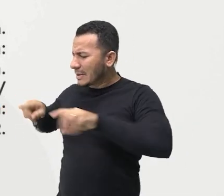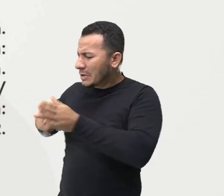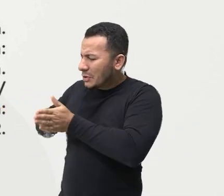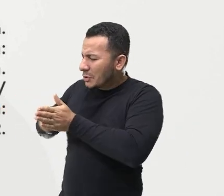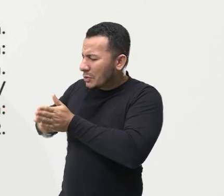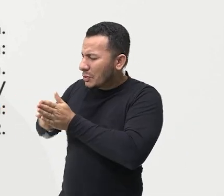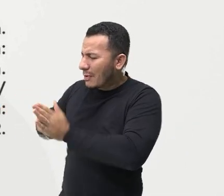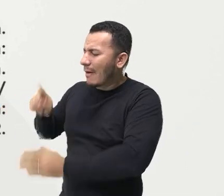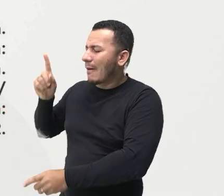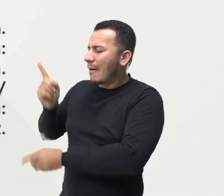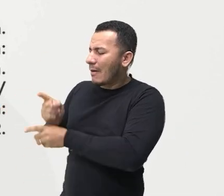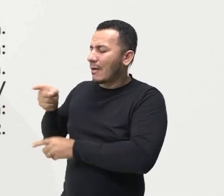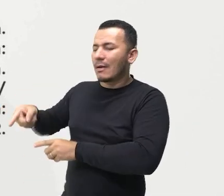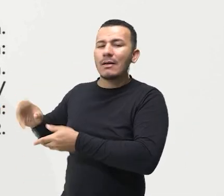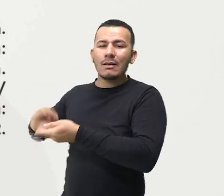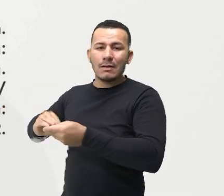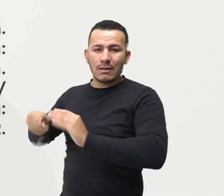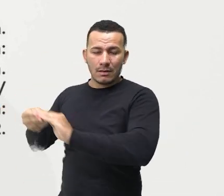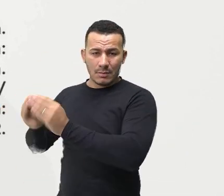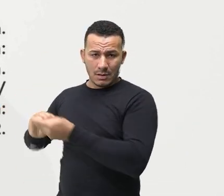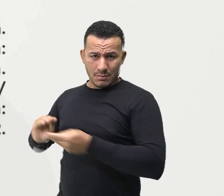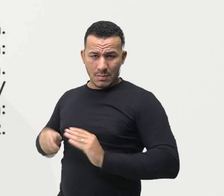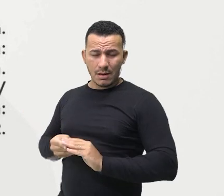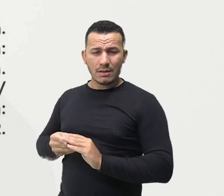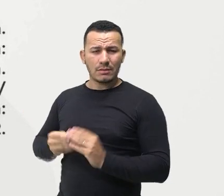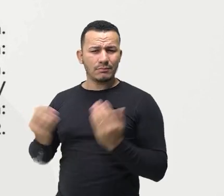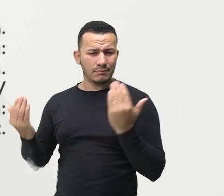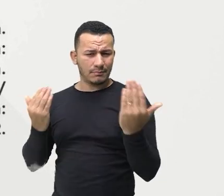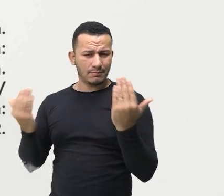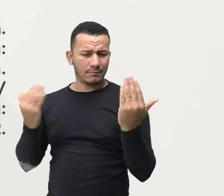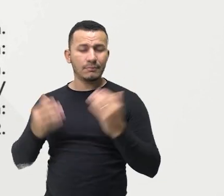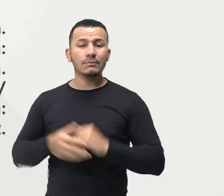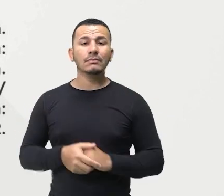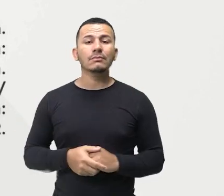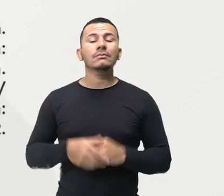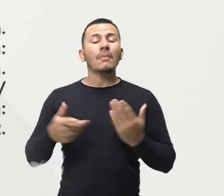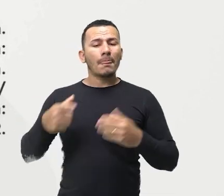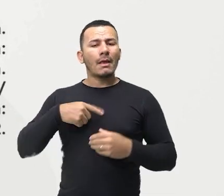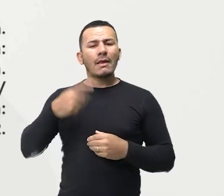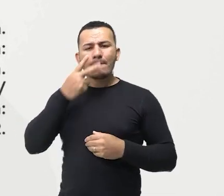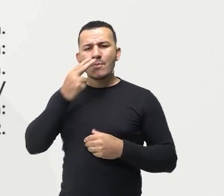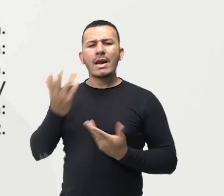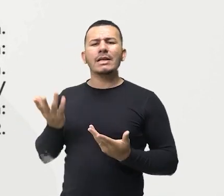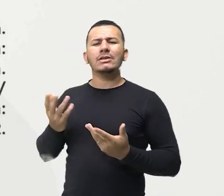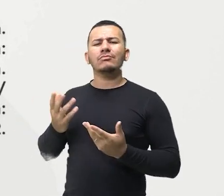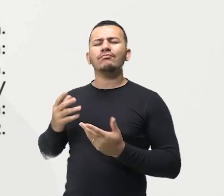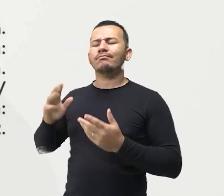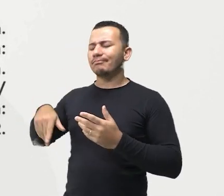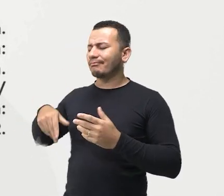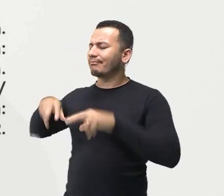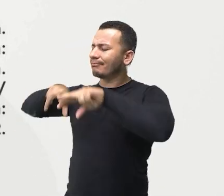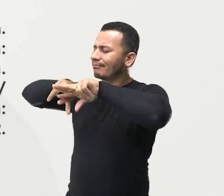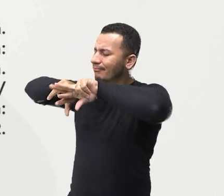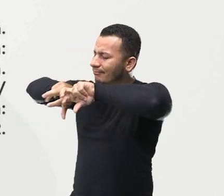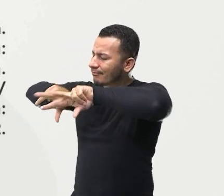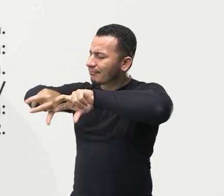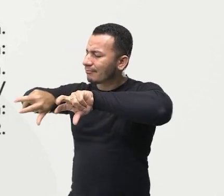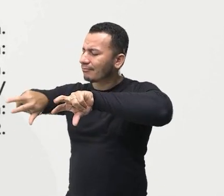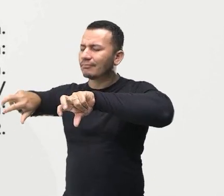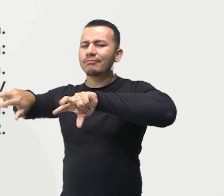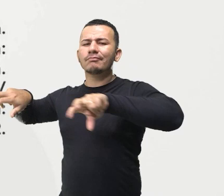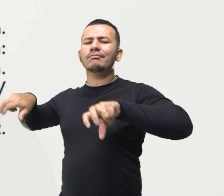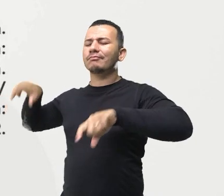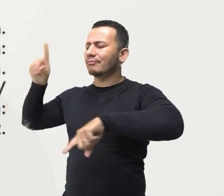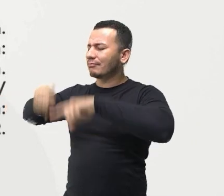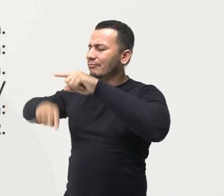ancestral quebra-cabeça. Então, observem, a gente tem essa ideia de passado, mergulho fundo em cada